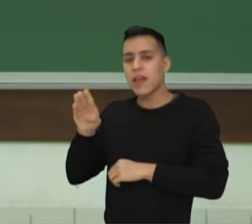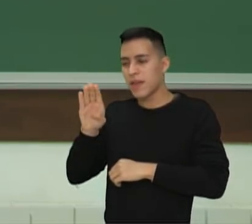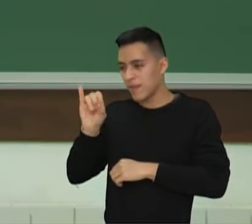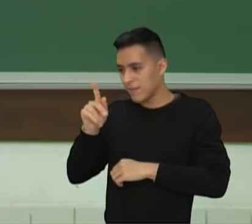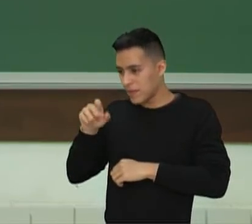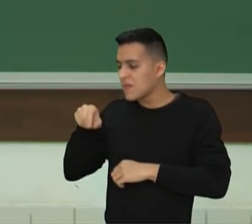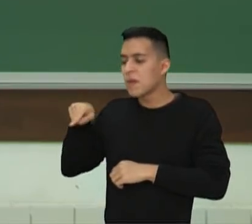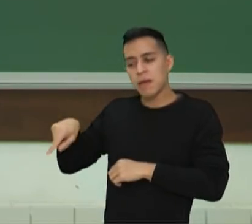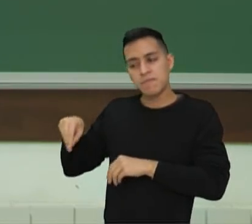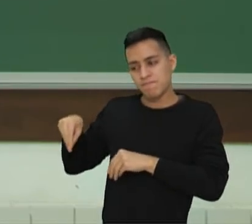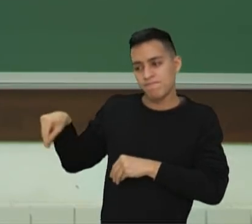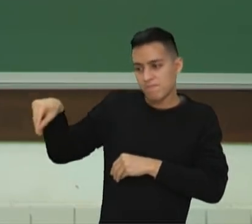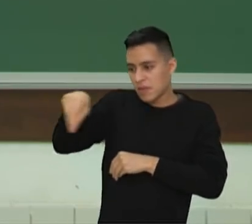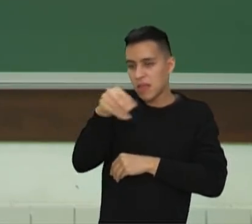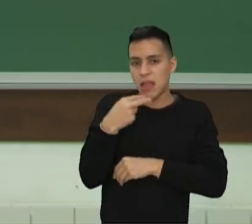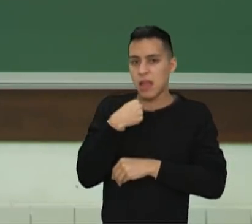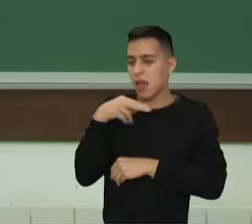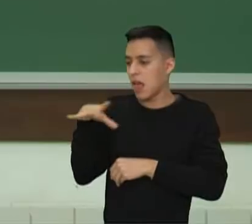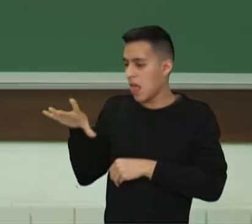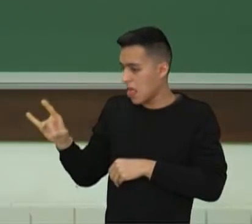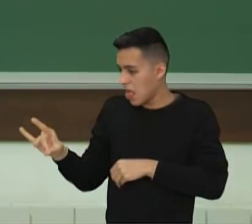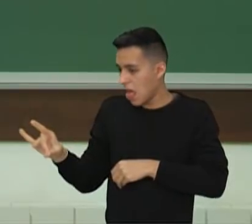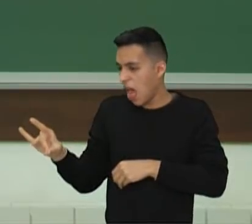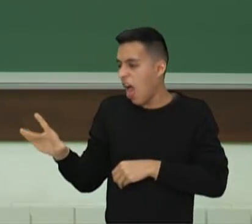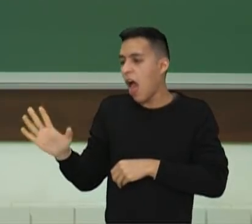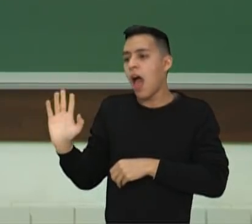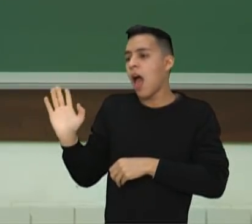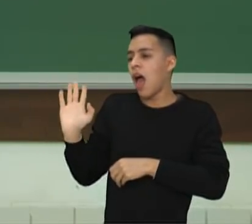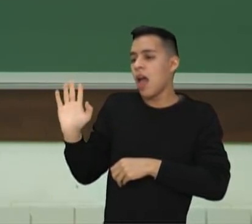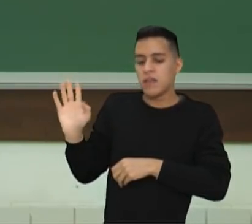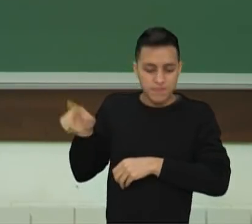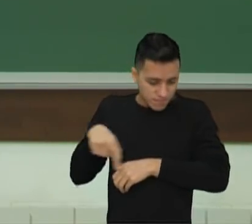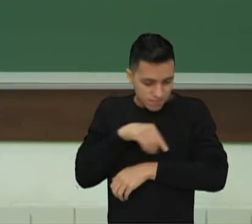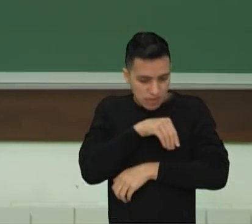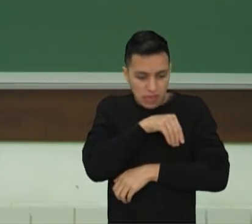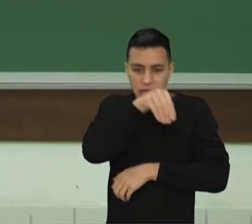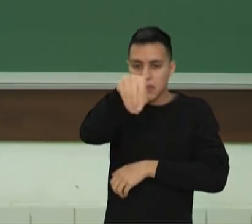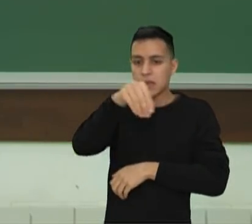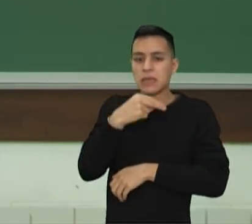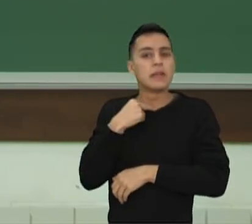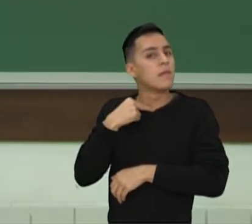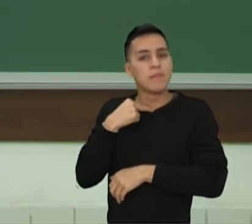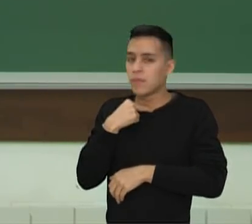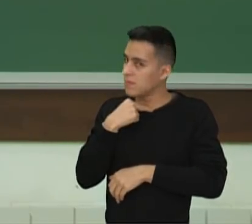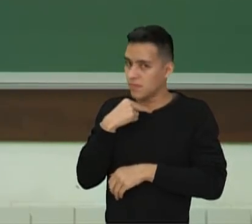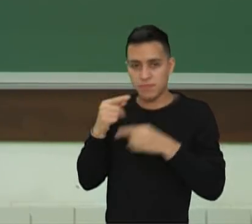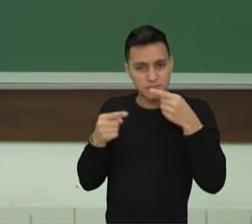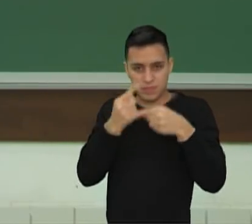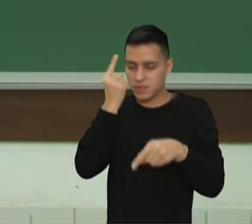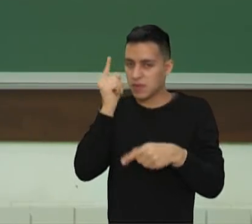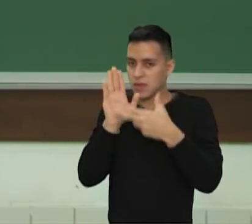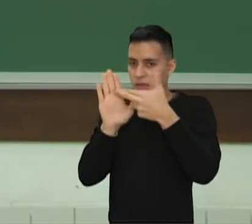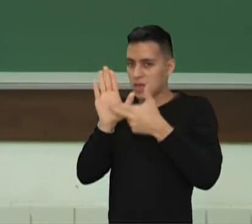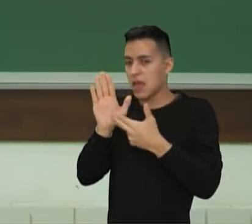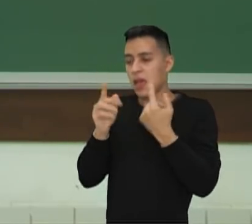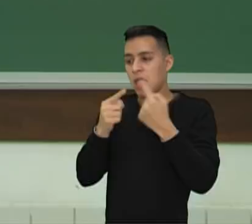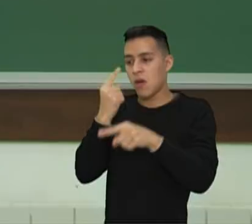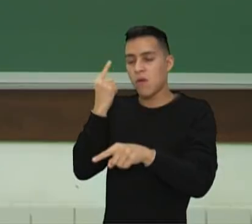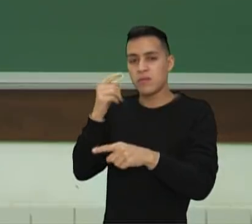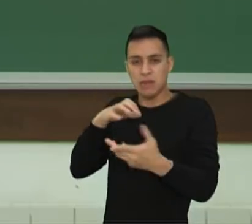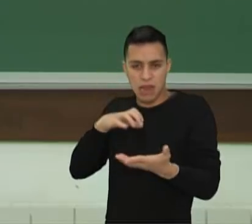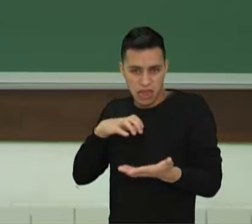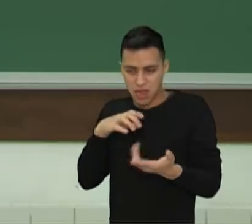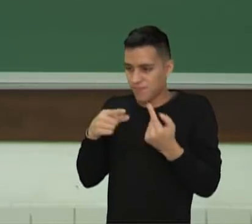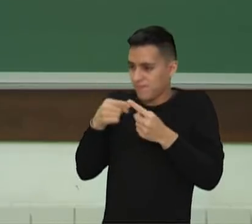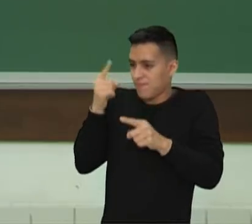aquele bispo que eu tenho que movimentar. Eu não posso movimentar, encostar na torre e mexer com a outra peça. Isso é contra a ética do jogo ali. Não